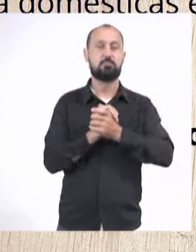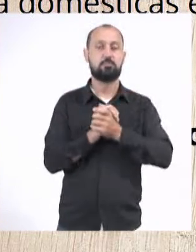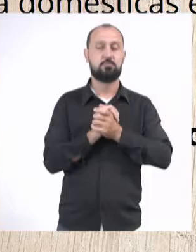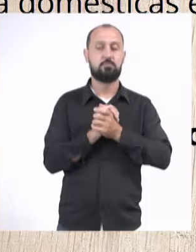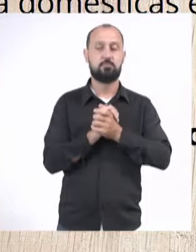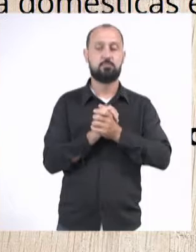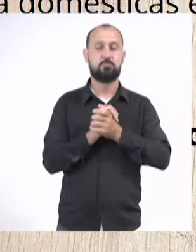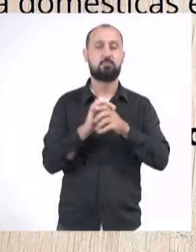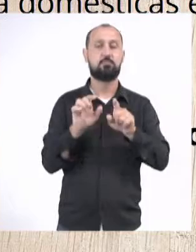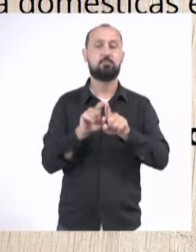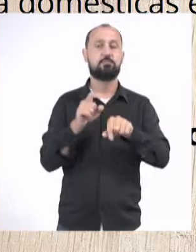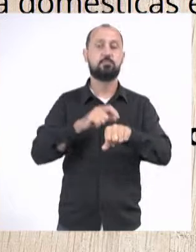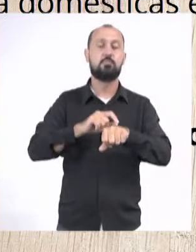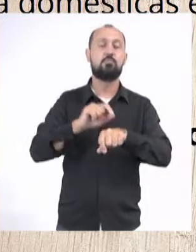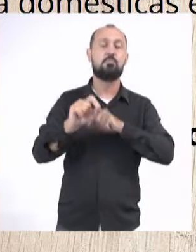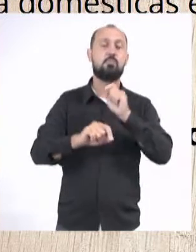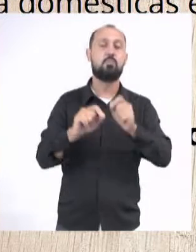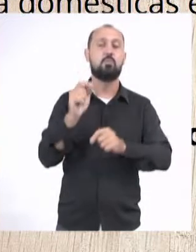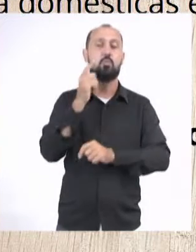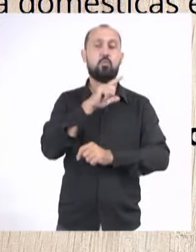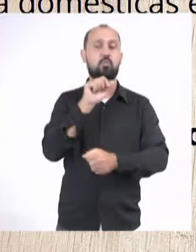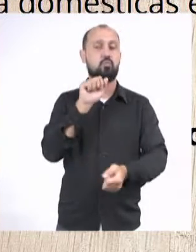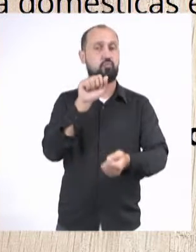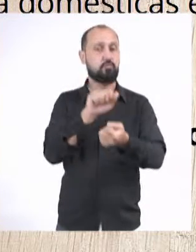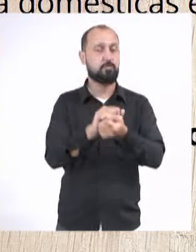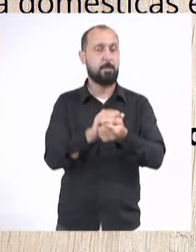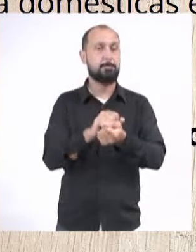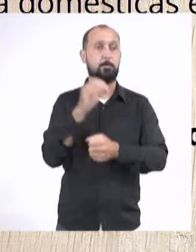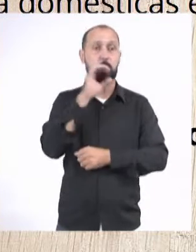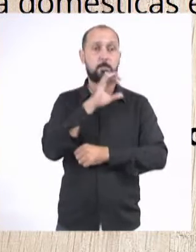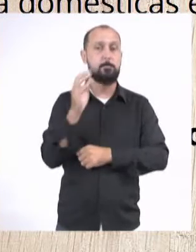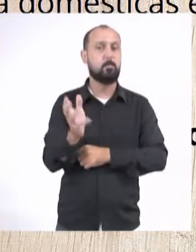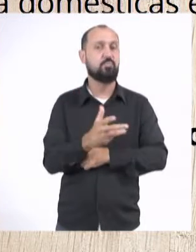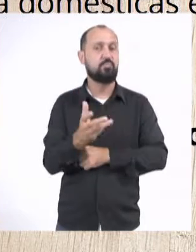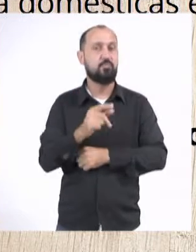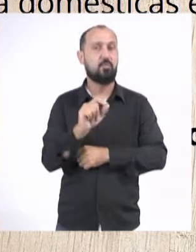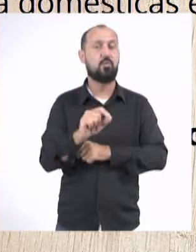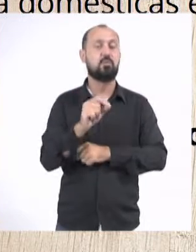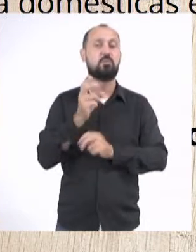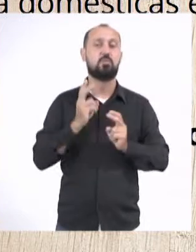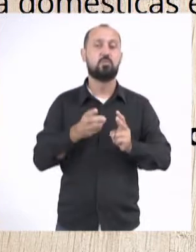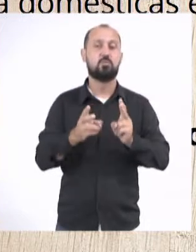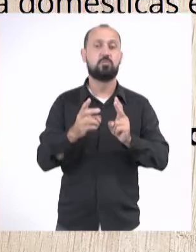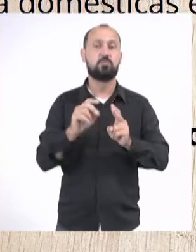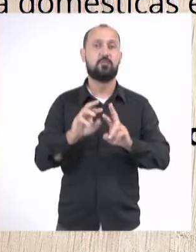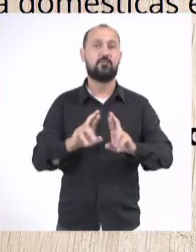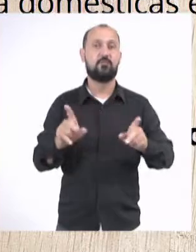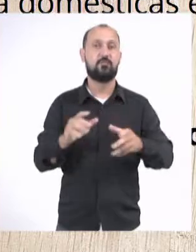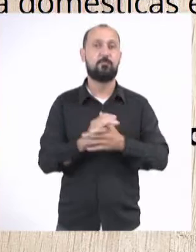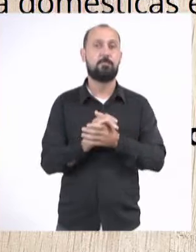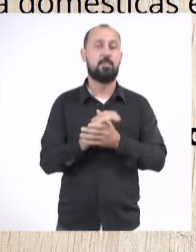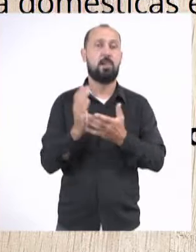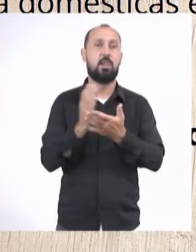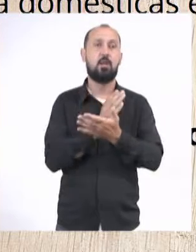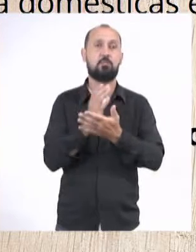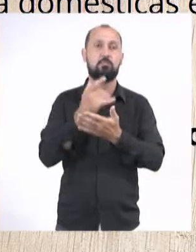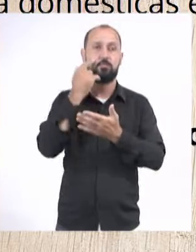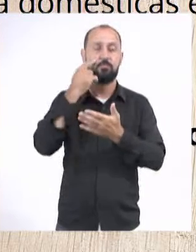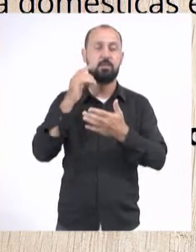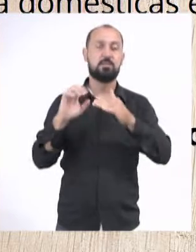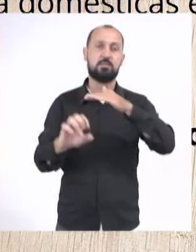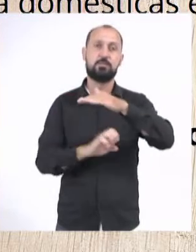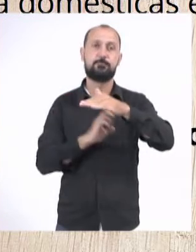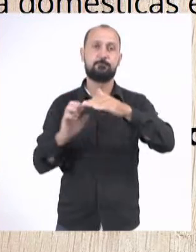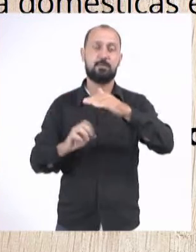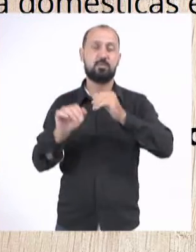também nas novas licitações conseguimos incluir também a prioridade e pontuação diferenciada para pequenas e médias